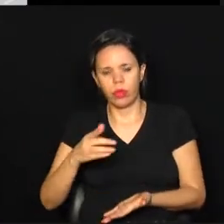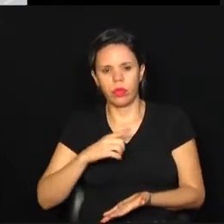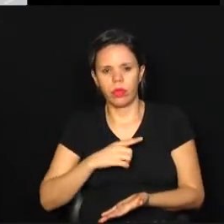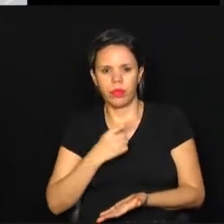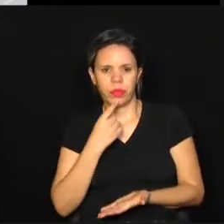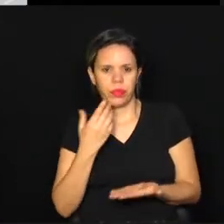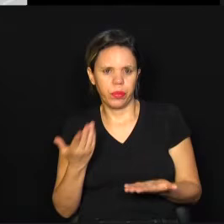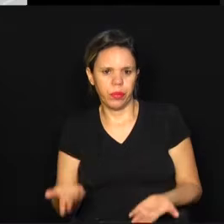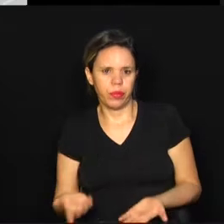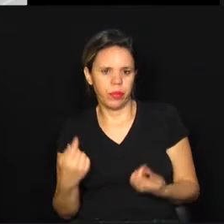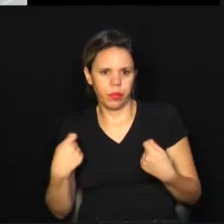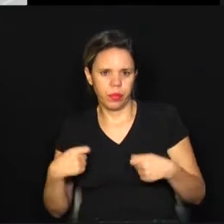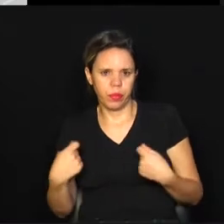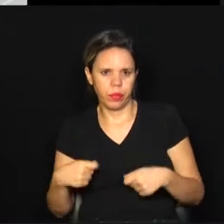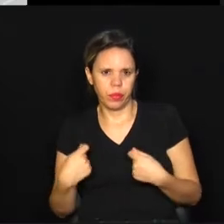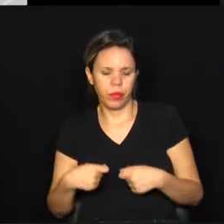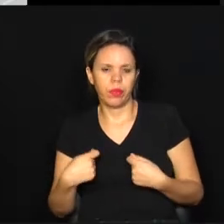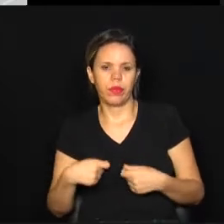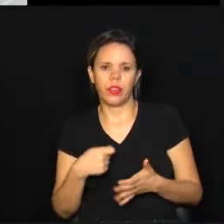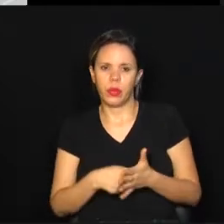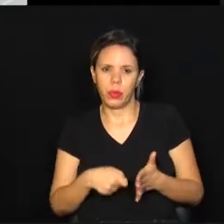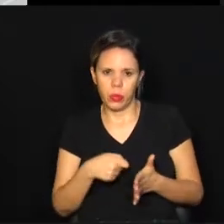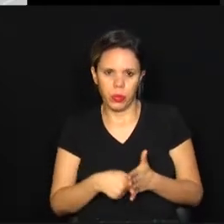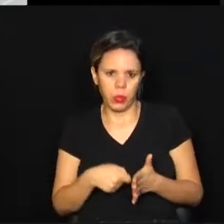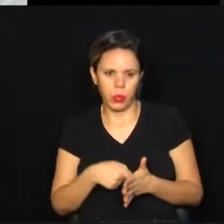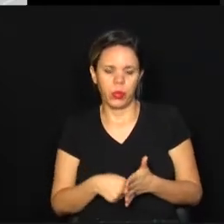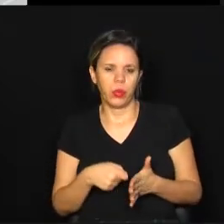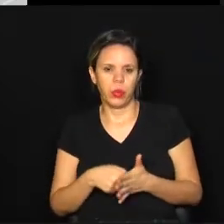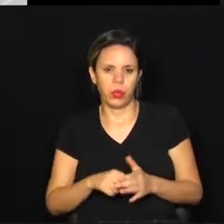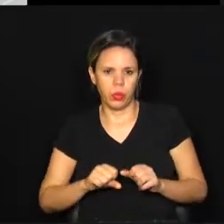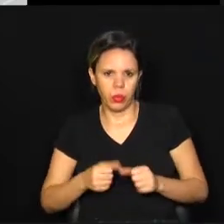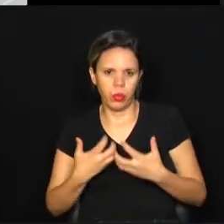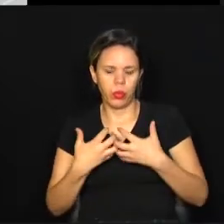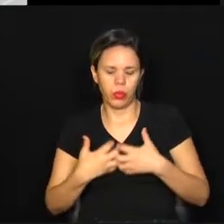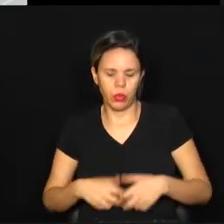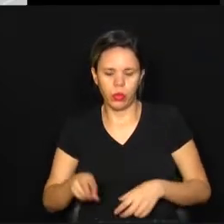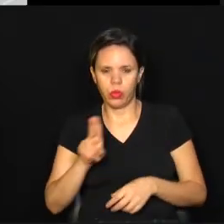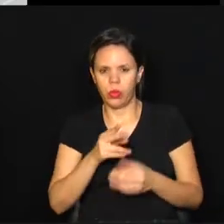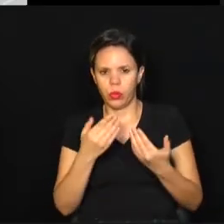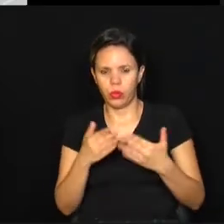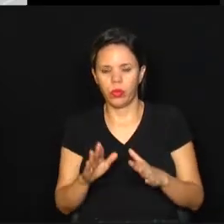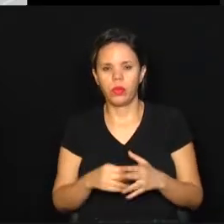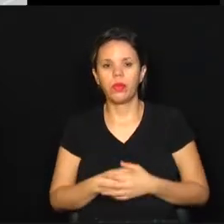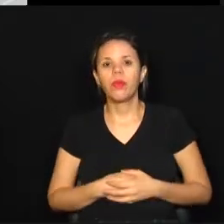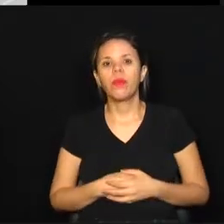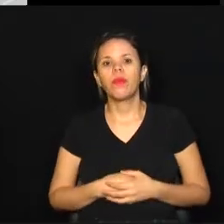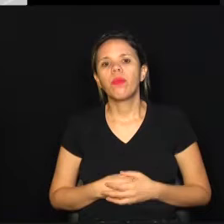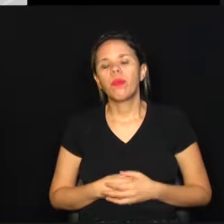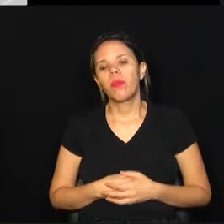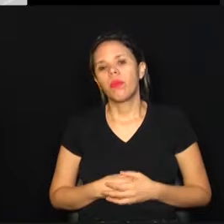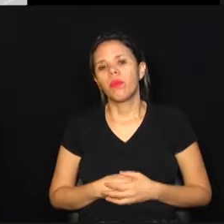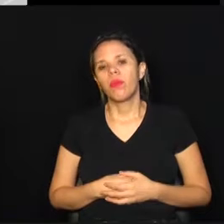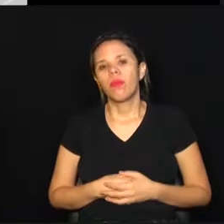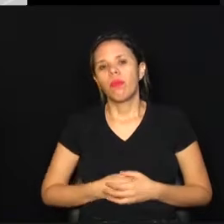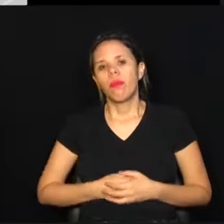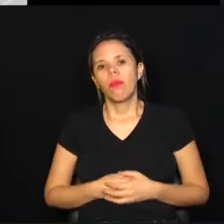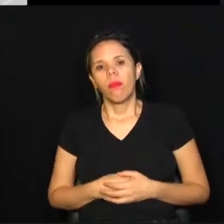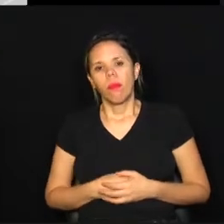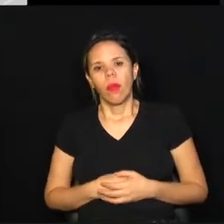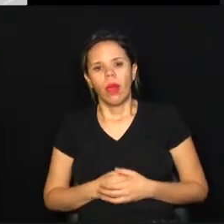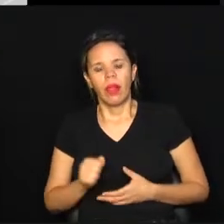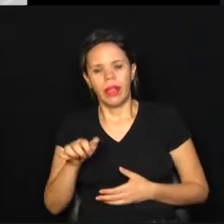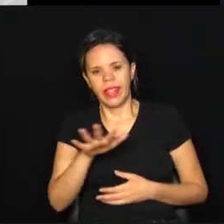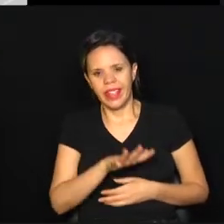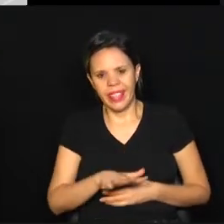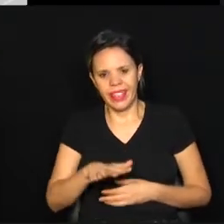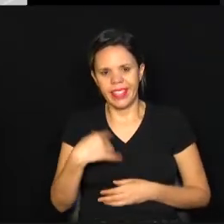ele precisa de políticas de refuncionalização, de reabilitação, e uma área, né,